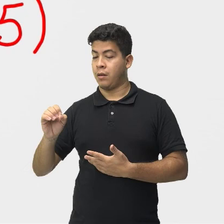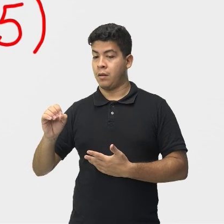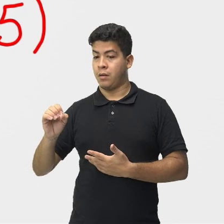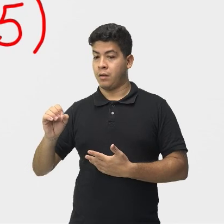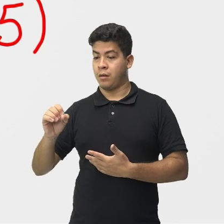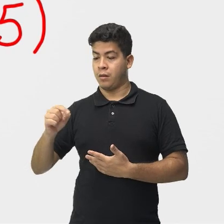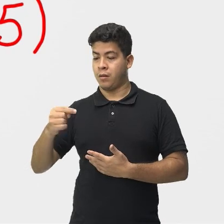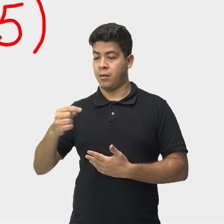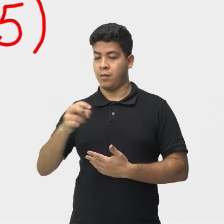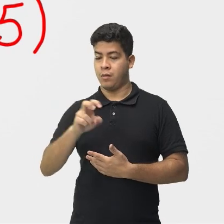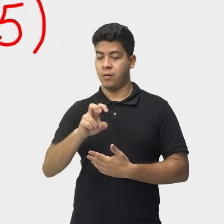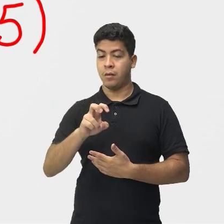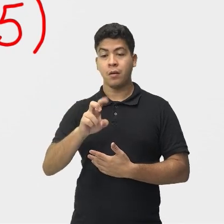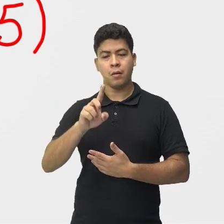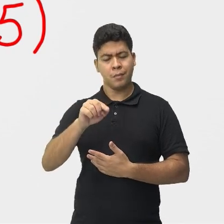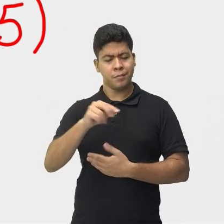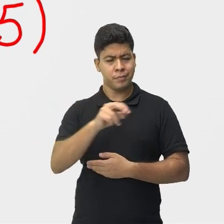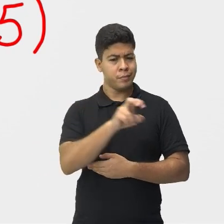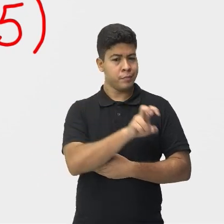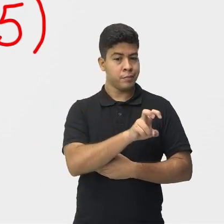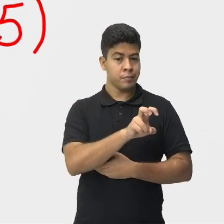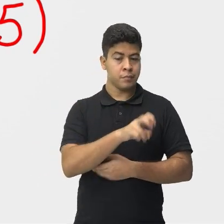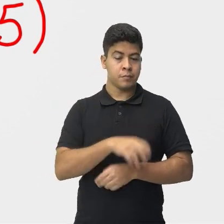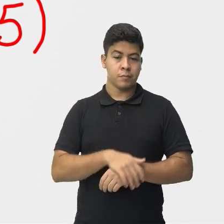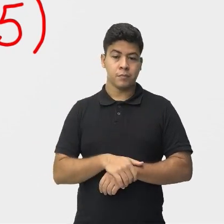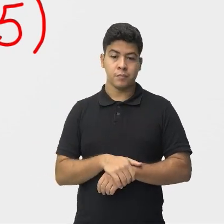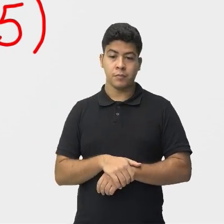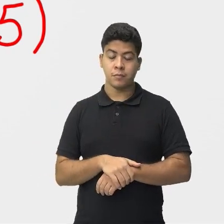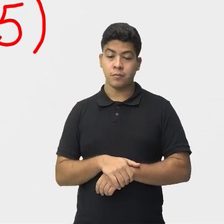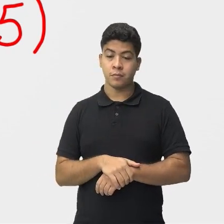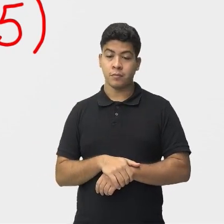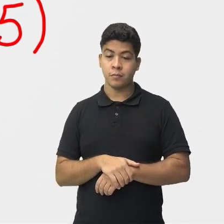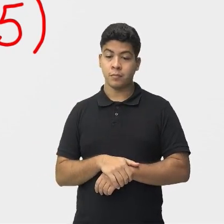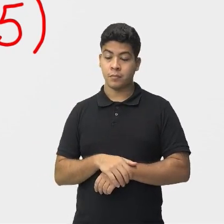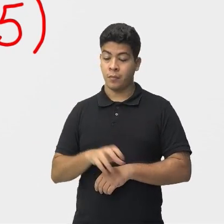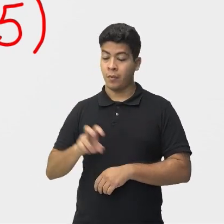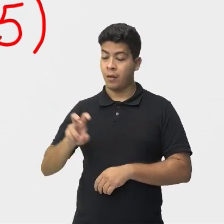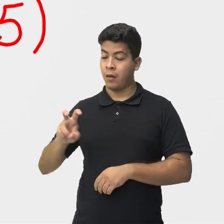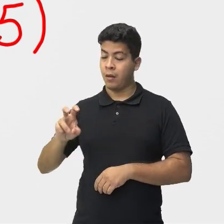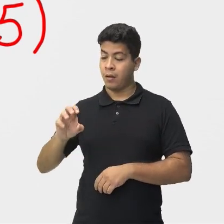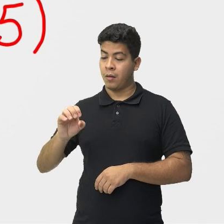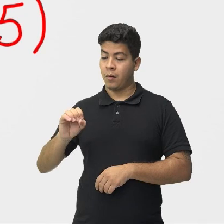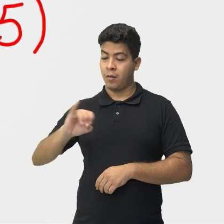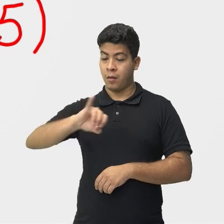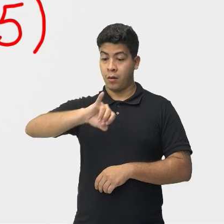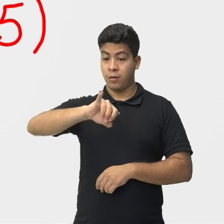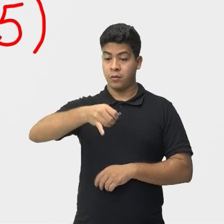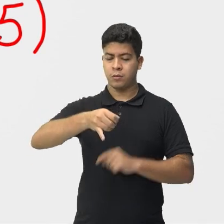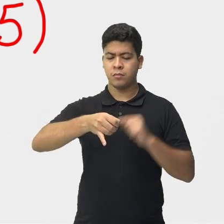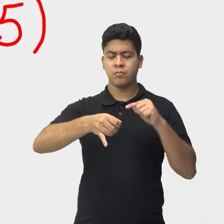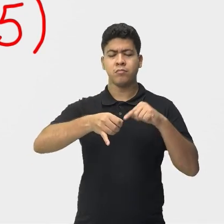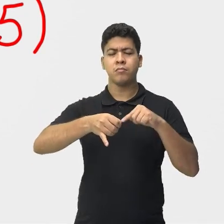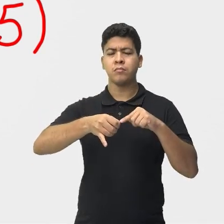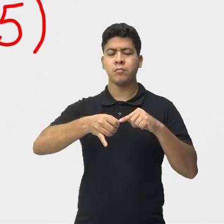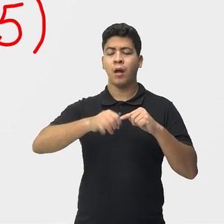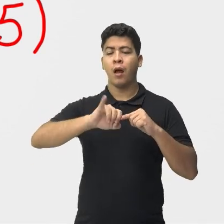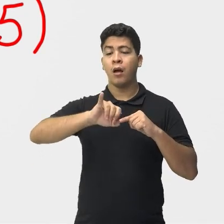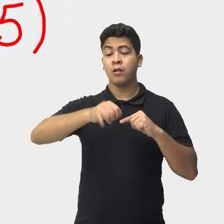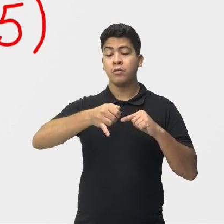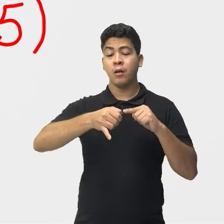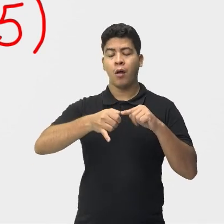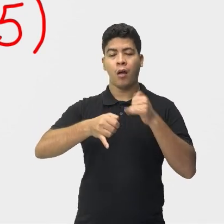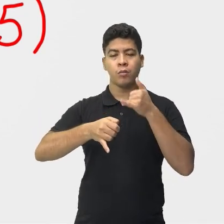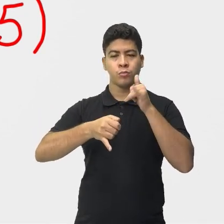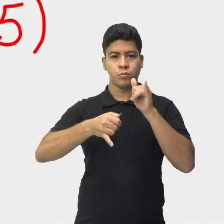aí vamos ter 50 joules de trabalho. O joule é a unidade para o trabalho. Esse trabalho